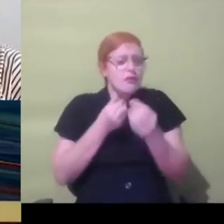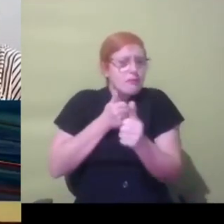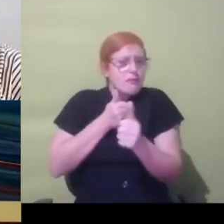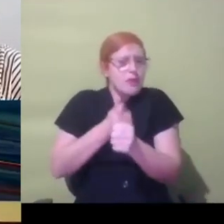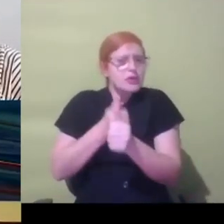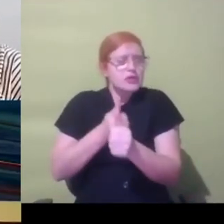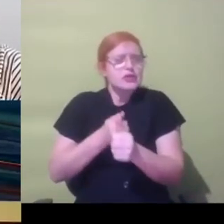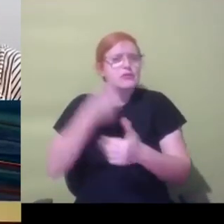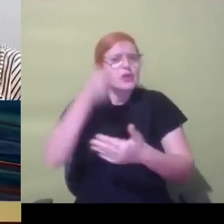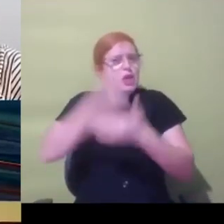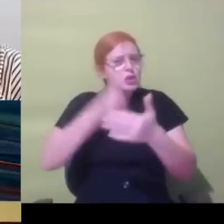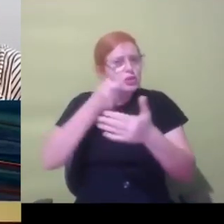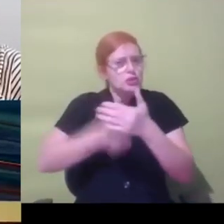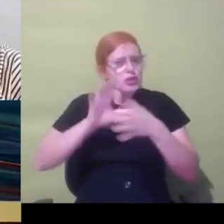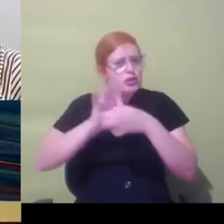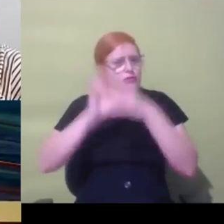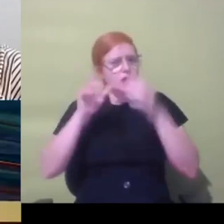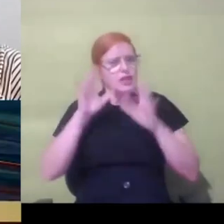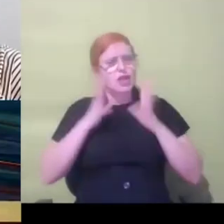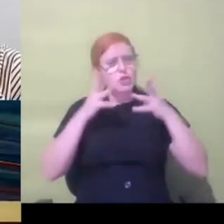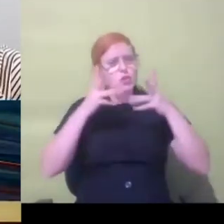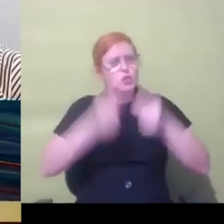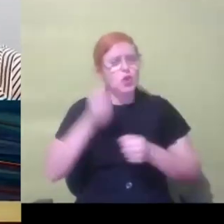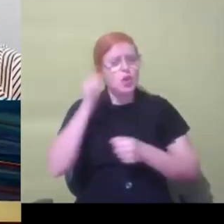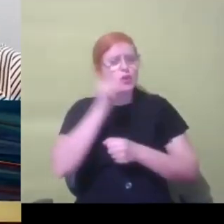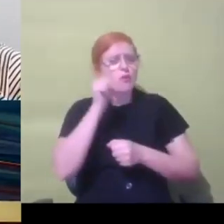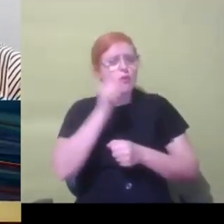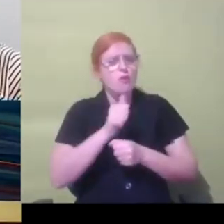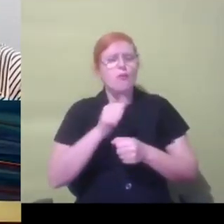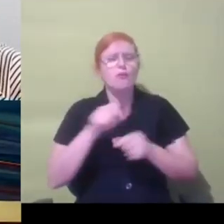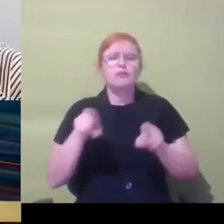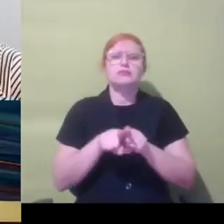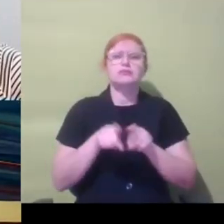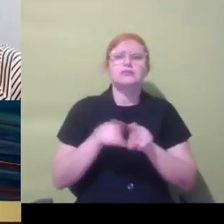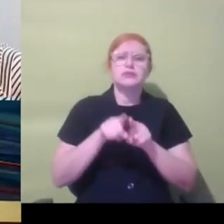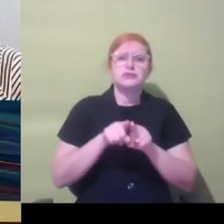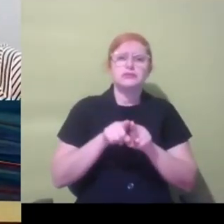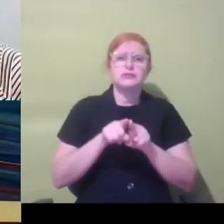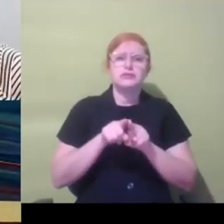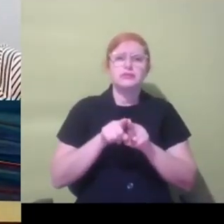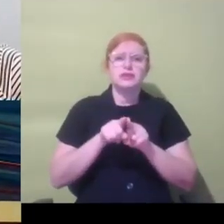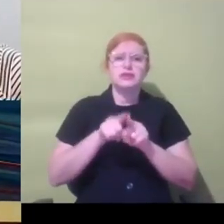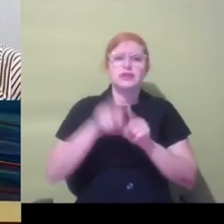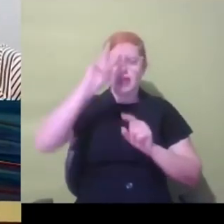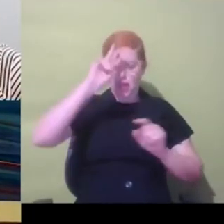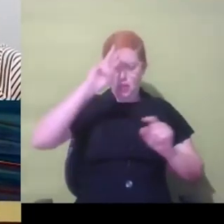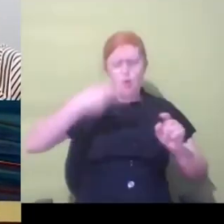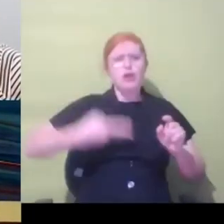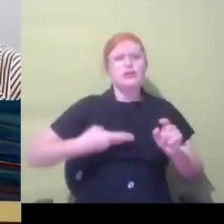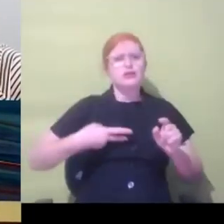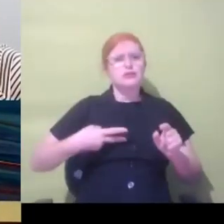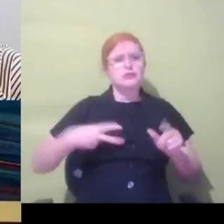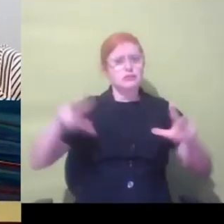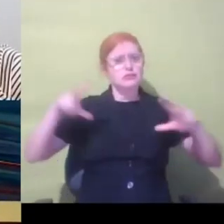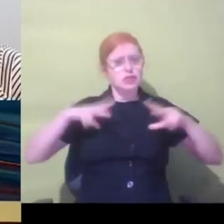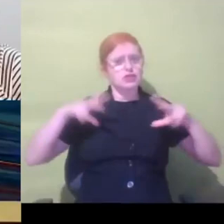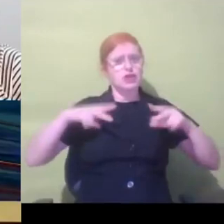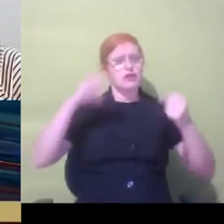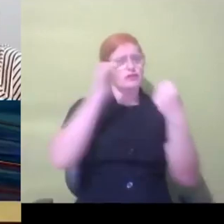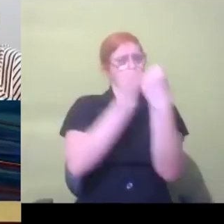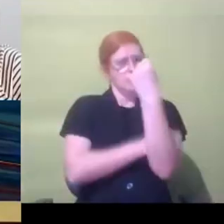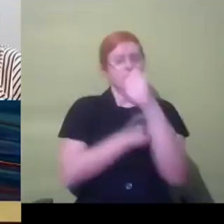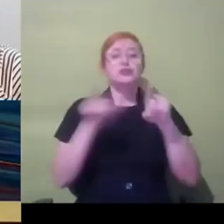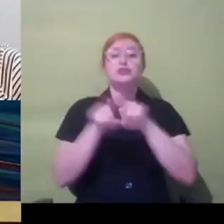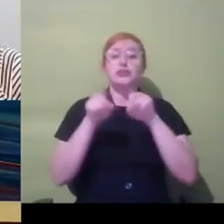luta pela libertação de todas as mulheres e um pouco desse reconhecimento pessoal, porque o feminismo é